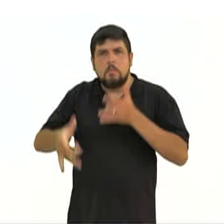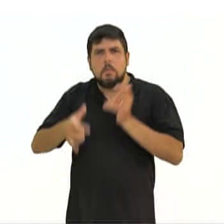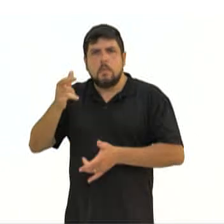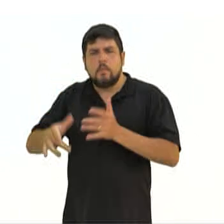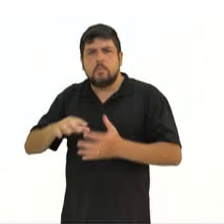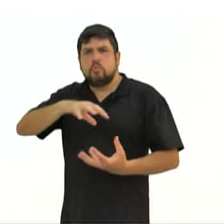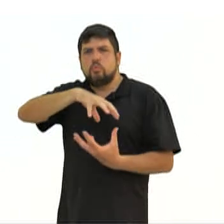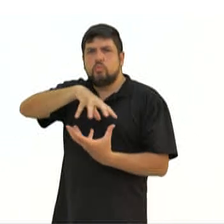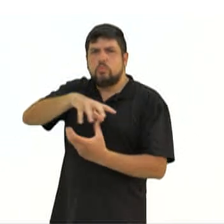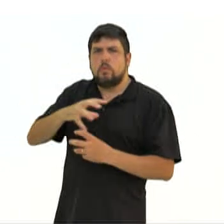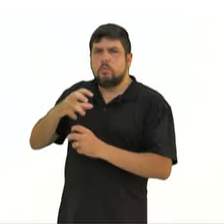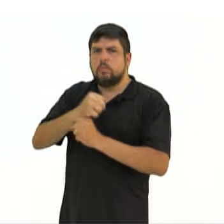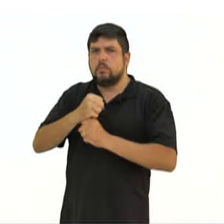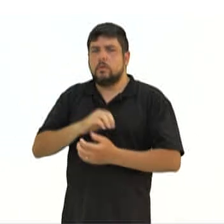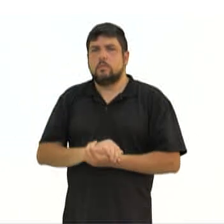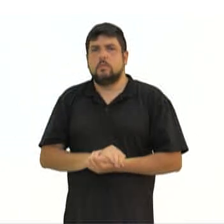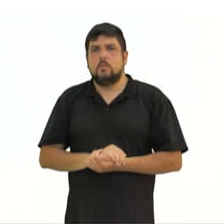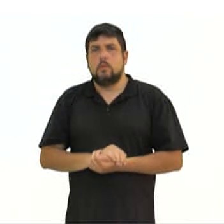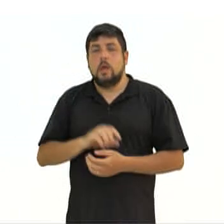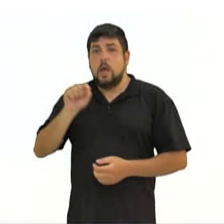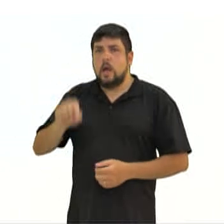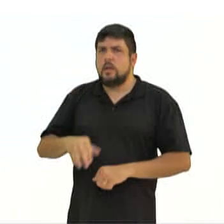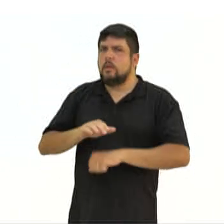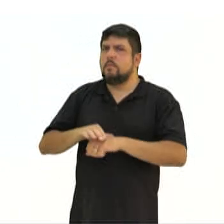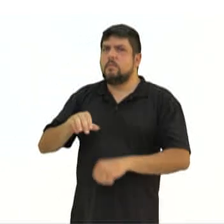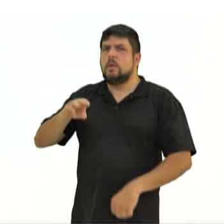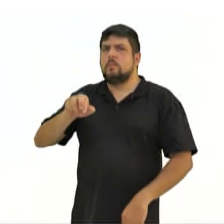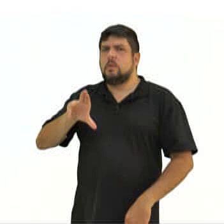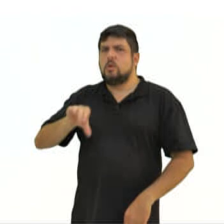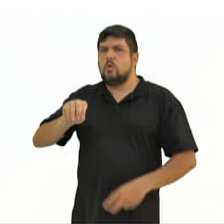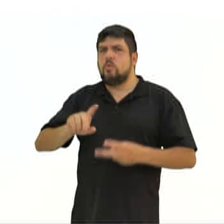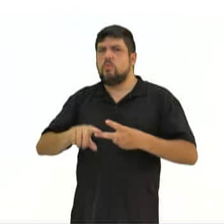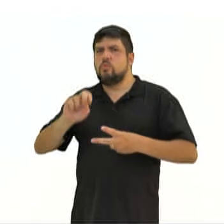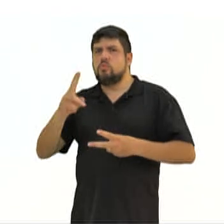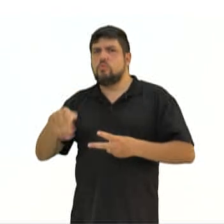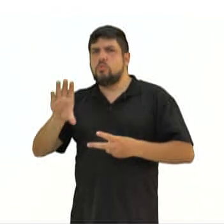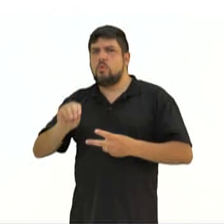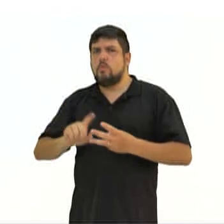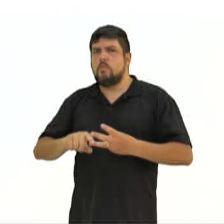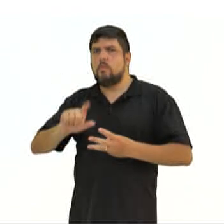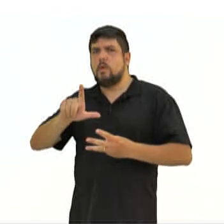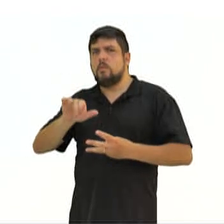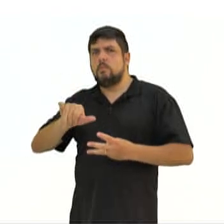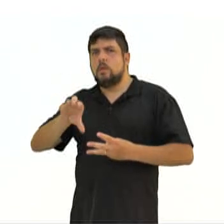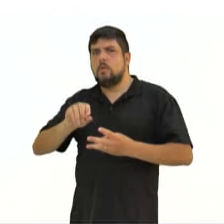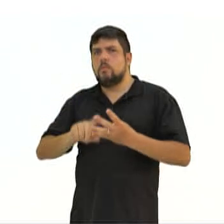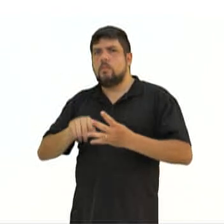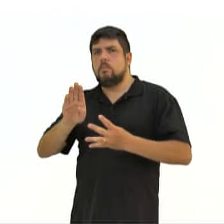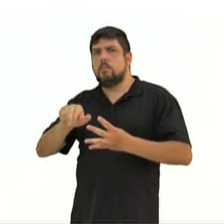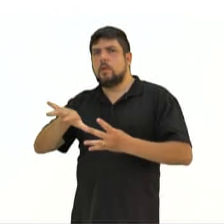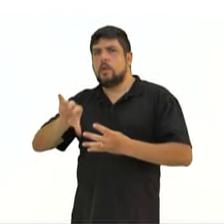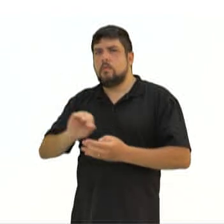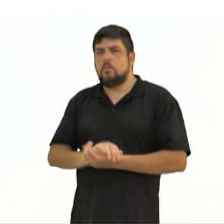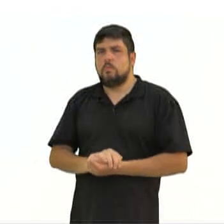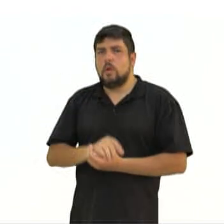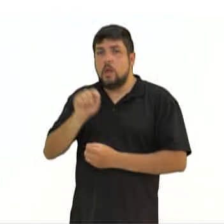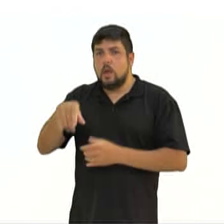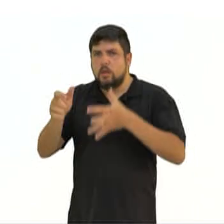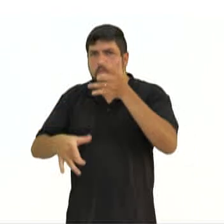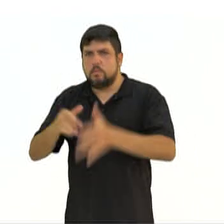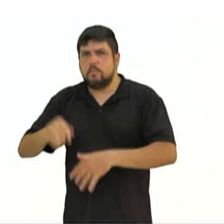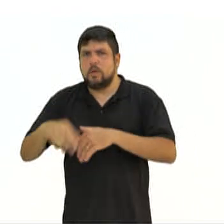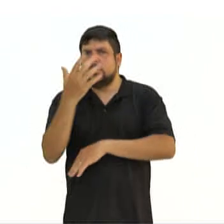O novo lixo contém mais mercúrio, chumbo, alumínio e bário. Abandonados nos lixões, esse material se deteriora e vaza.